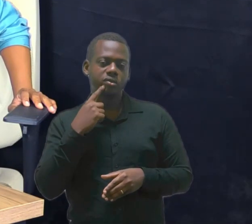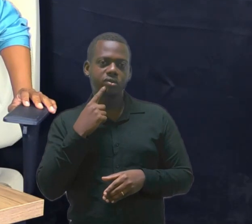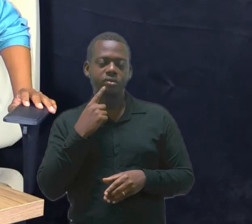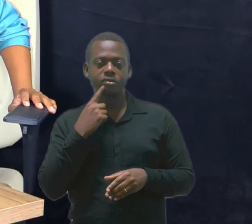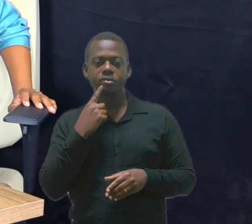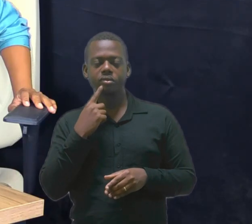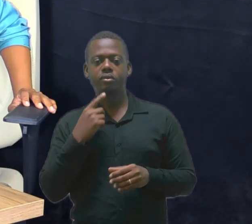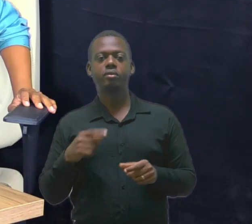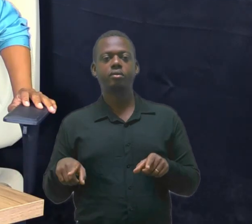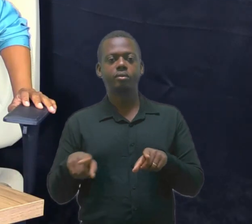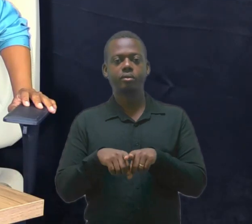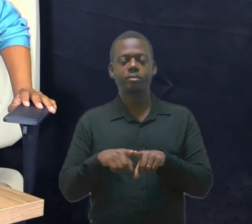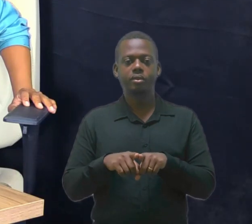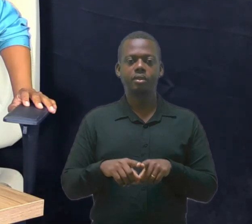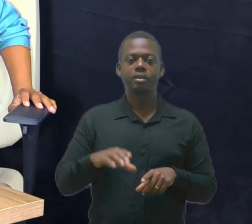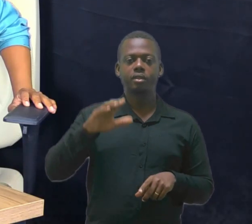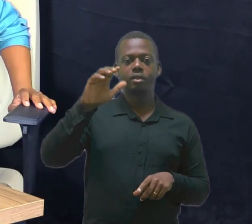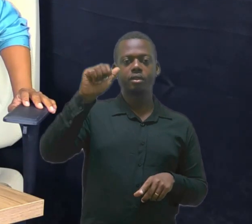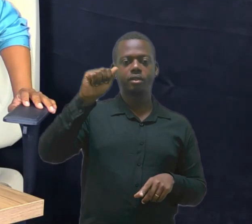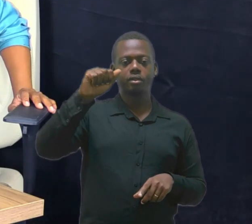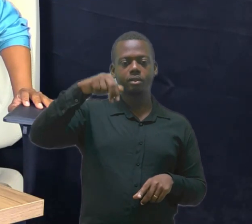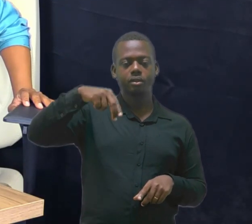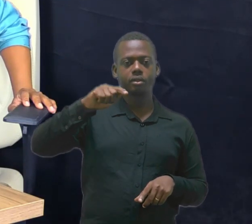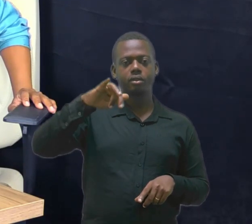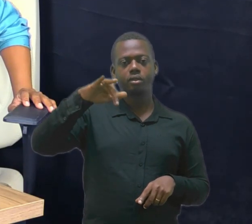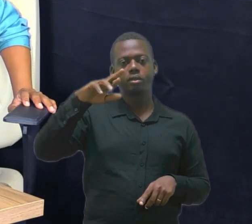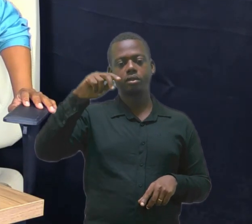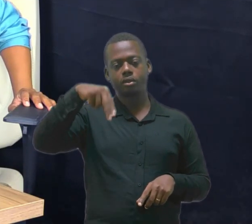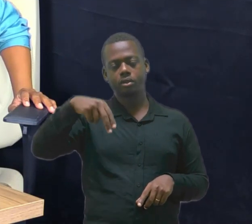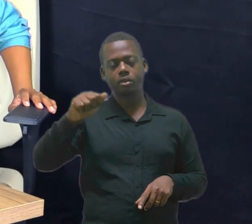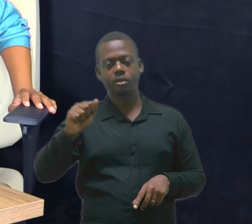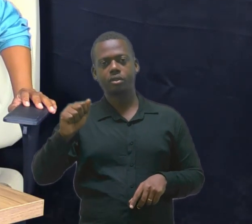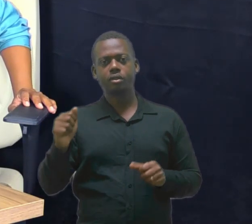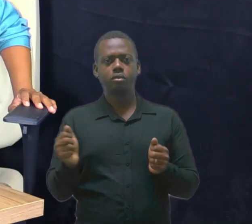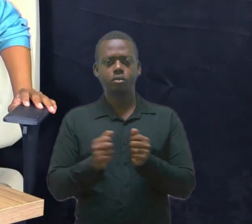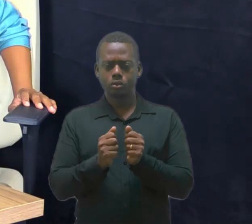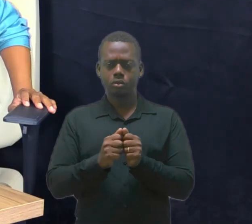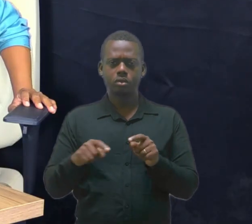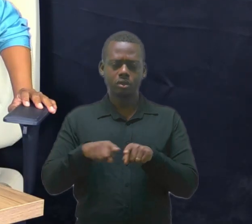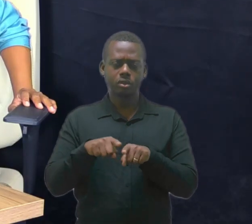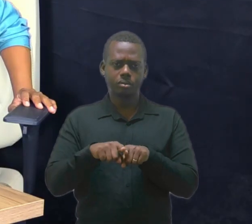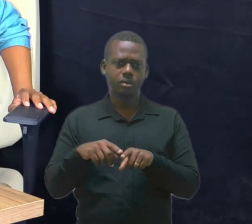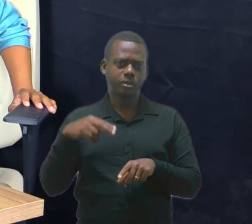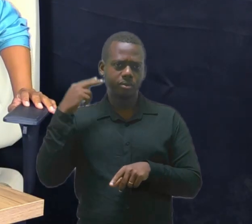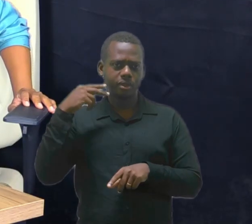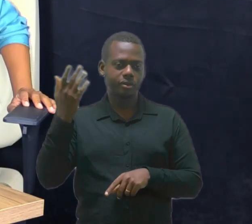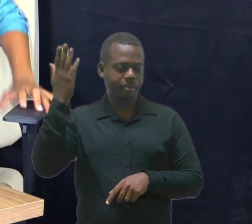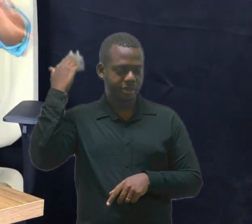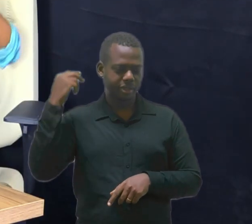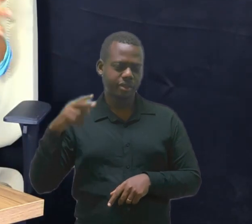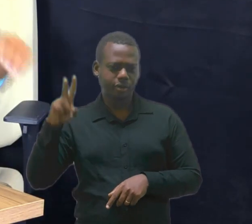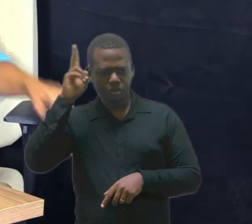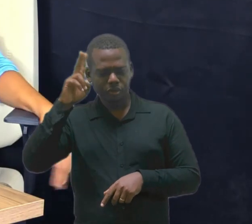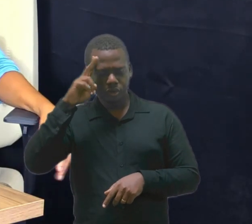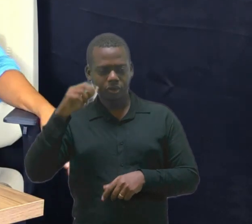surda. E eu quero aqui fazer menção ao nome de Cangirana, né? Cangirana esteve comigo em muitos momentos com surdo, viu? Muito. Eu tenho uma